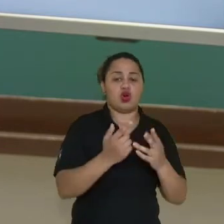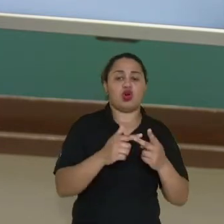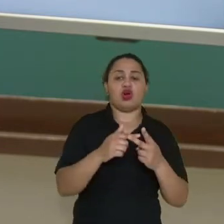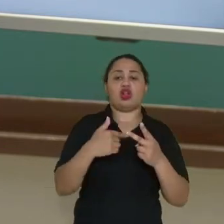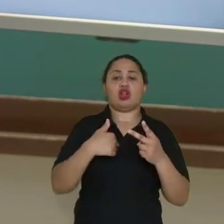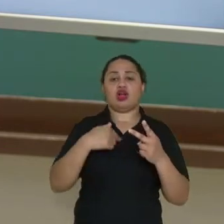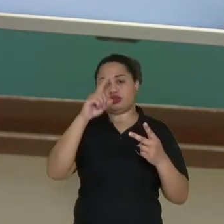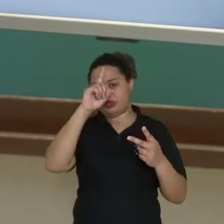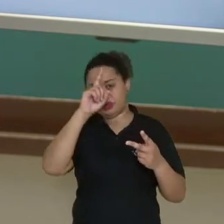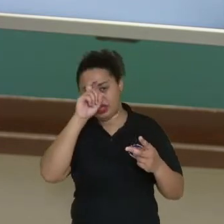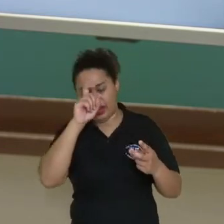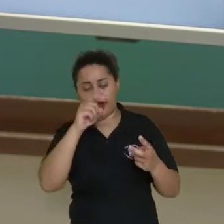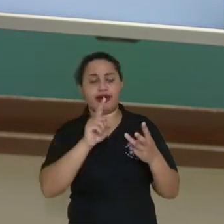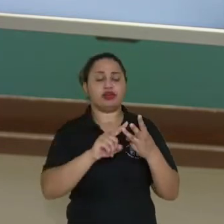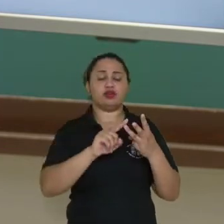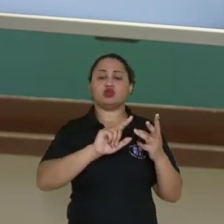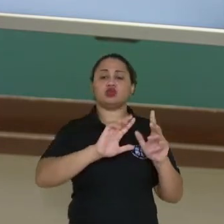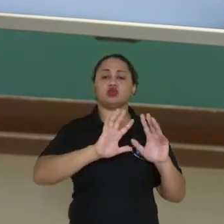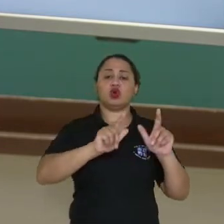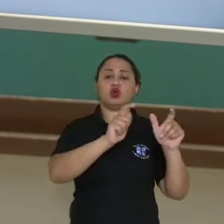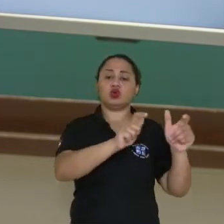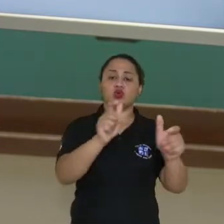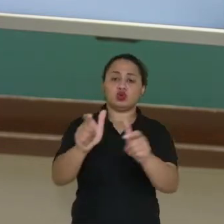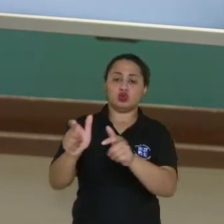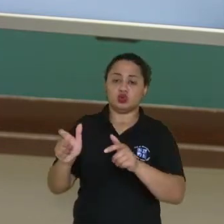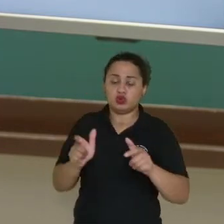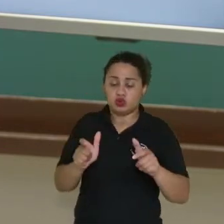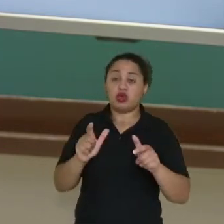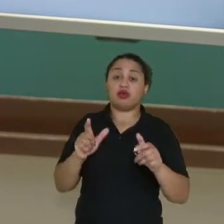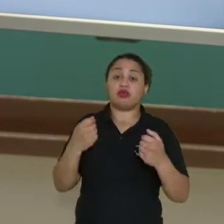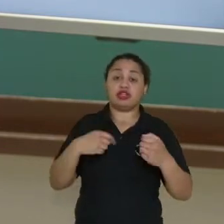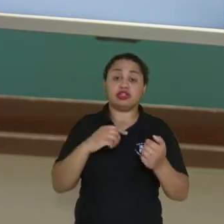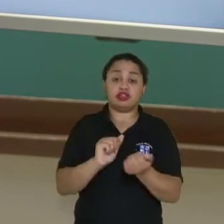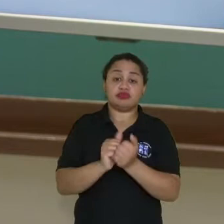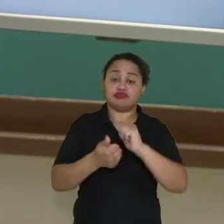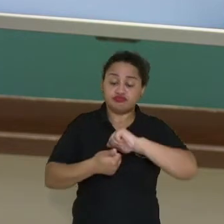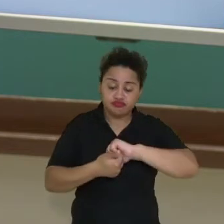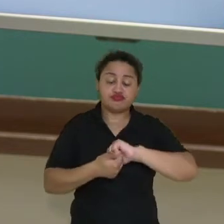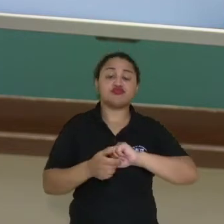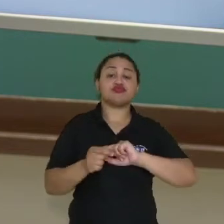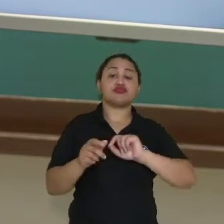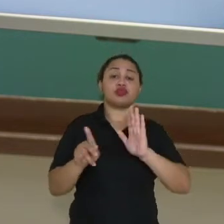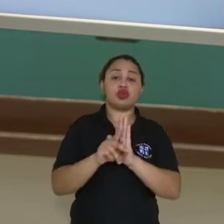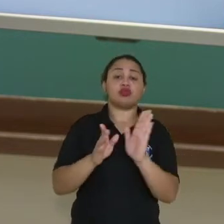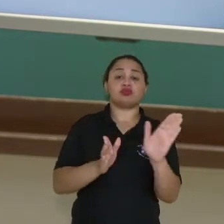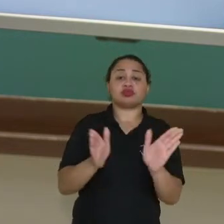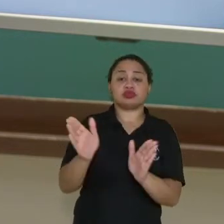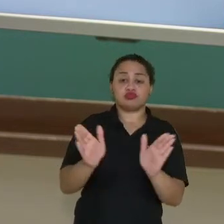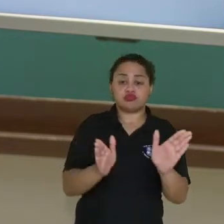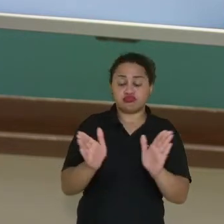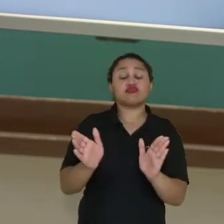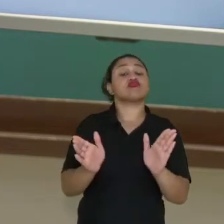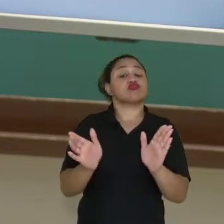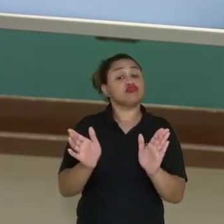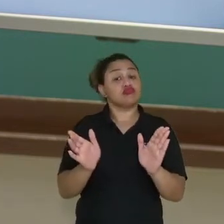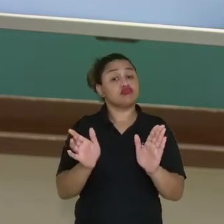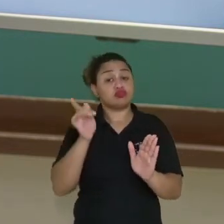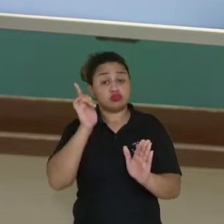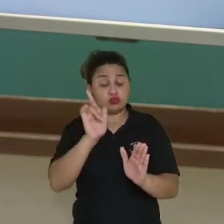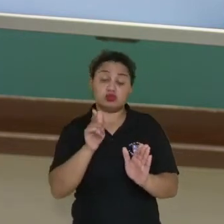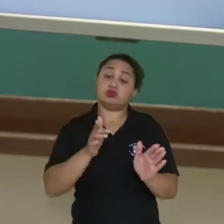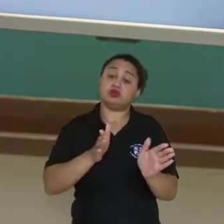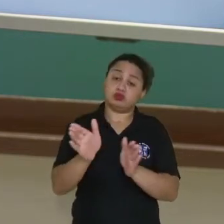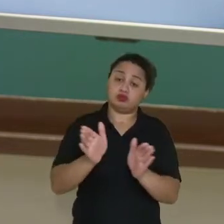saúde, enfim, em todos os ambientes. Algumas adequações estruturais são necessárias para que essas pessoas tenham